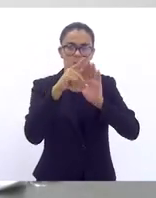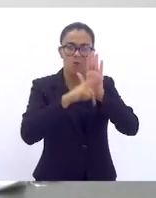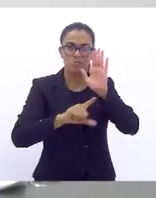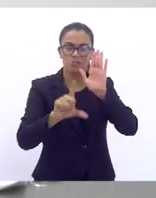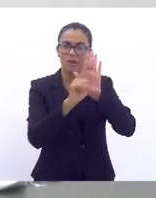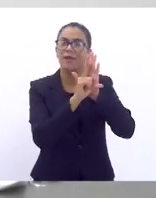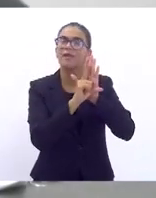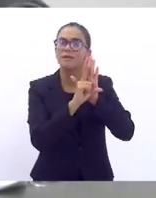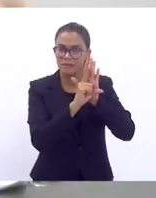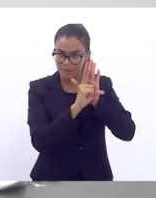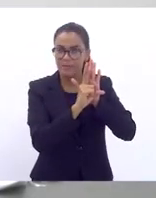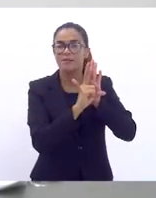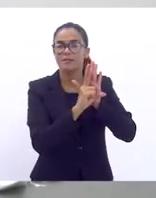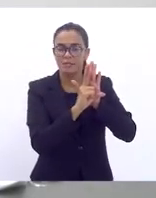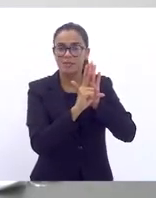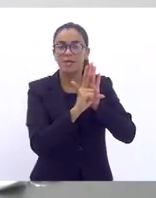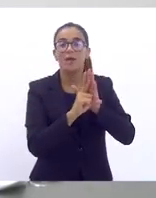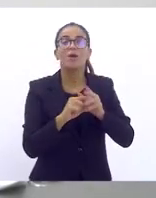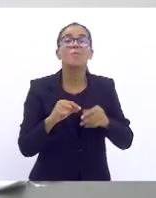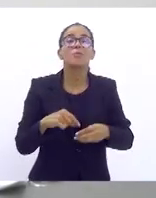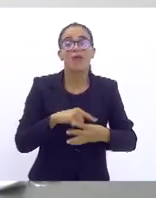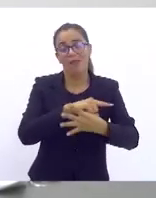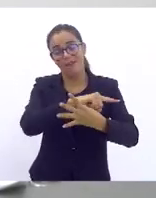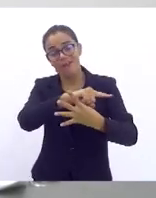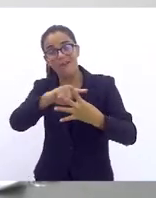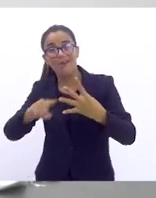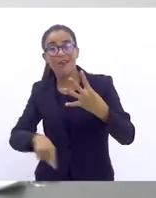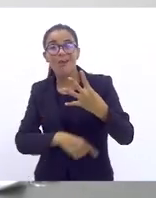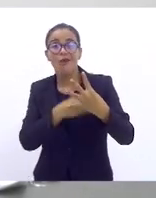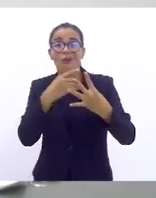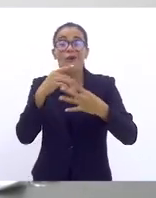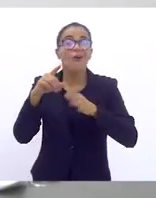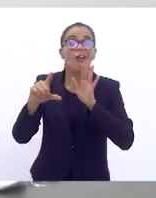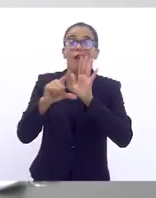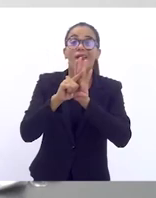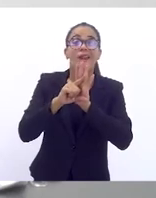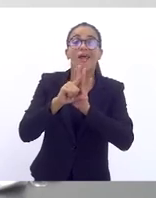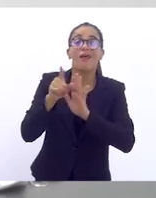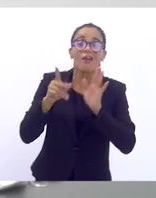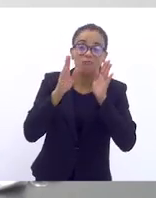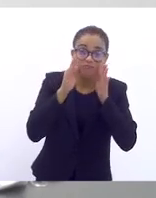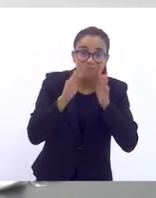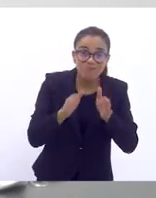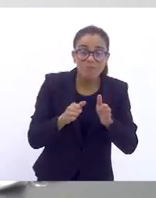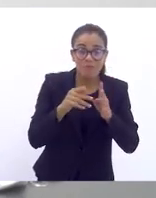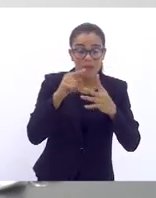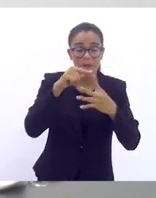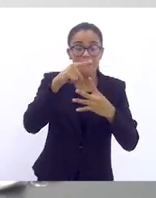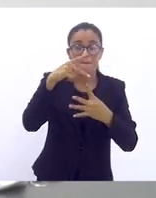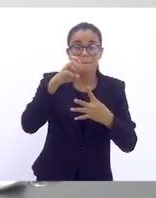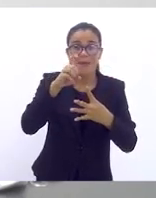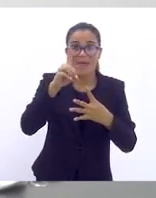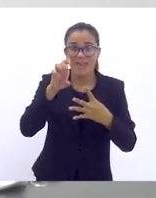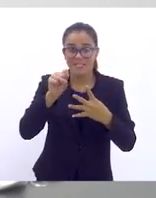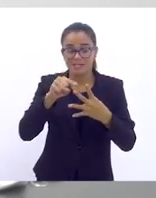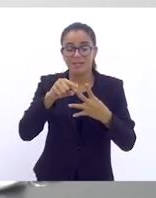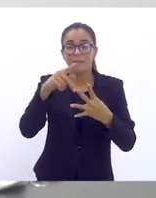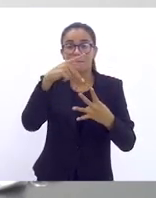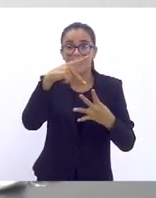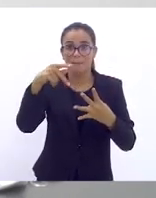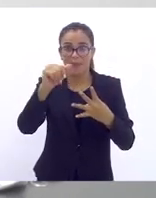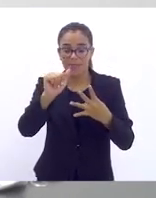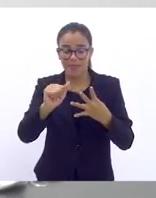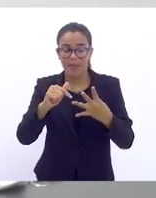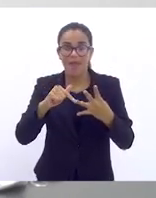passaremos a ter quatro leis orçamentárias pedes o PPA